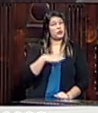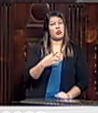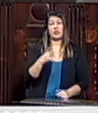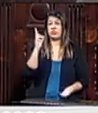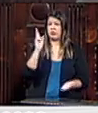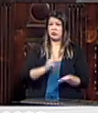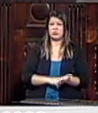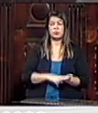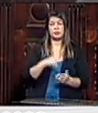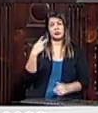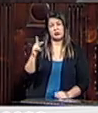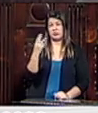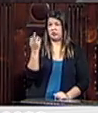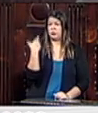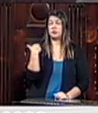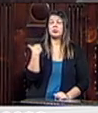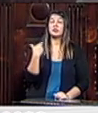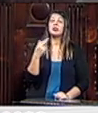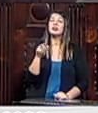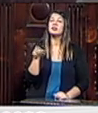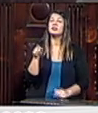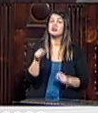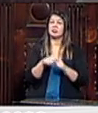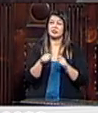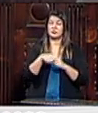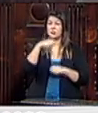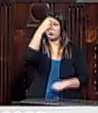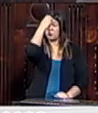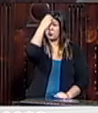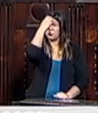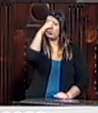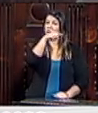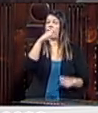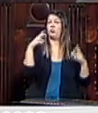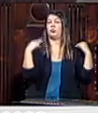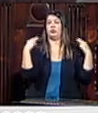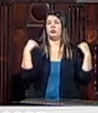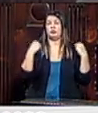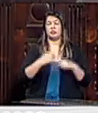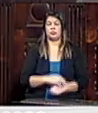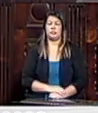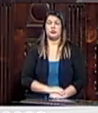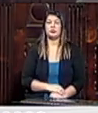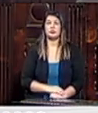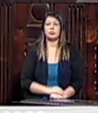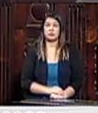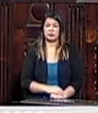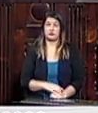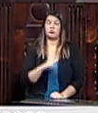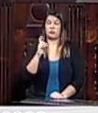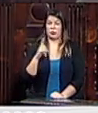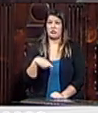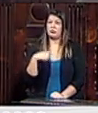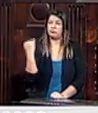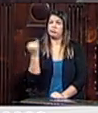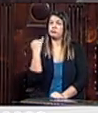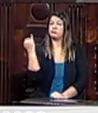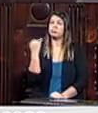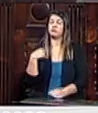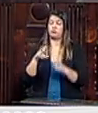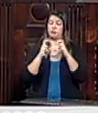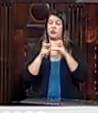assumir a sua responsabilidade e botou a culpa lá no motorneiro. Então, é necessário, o